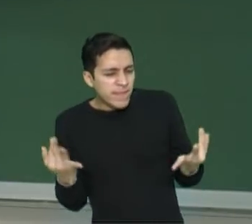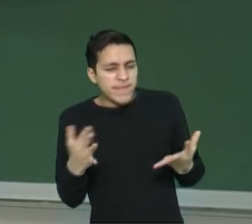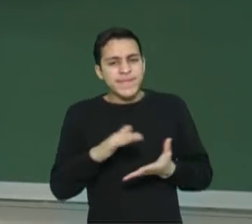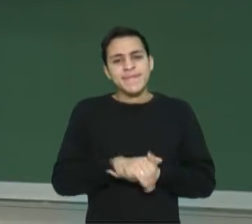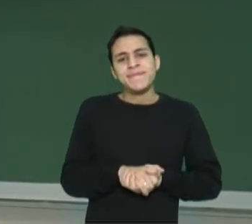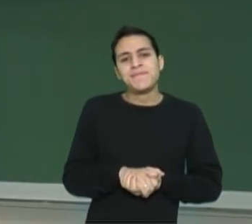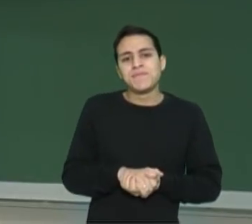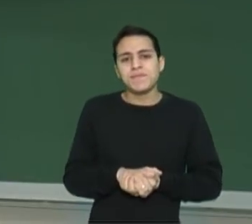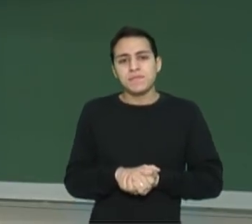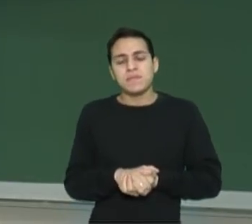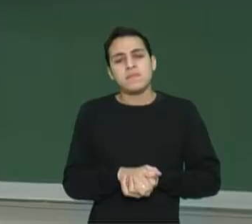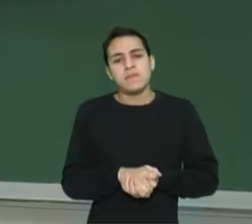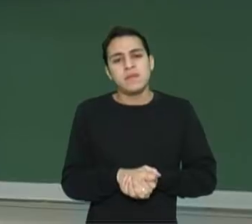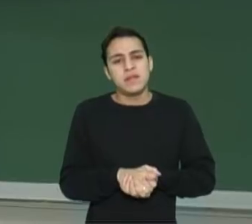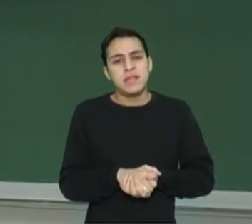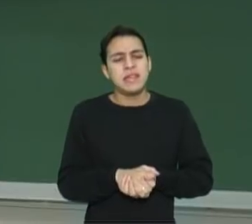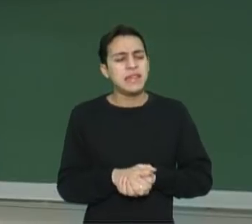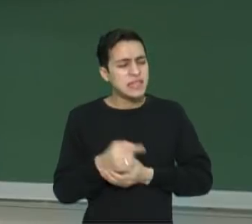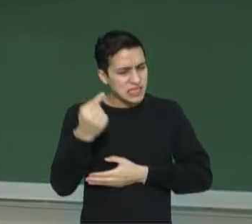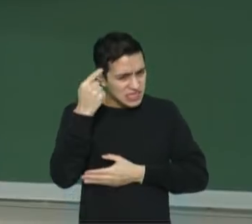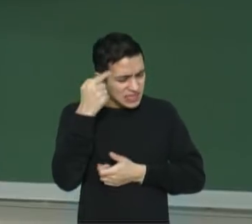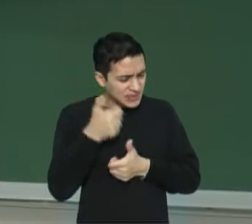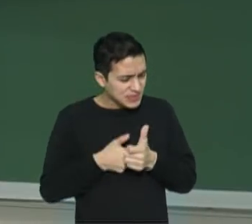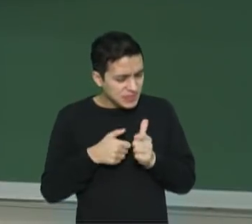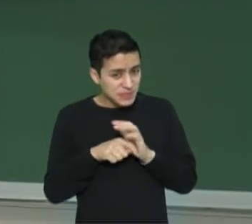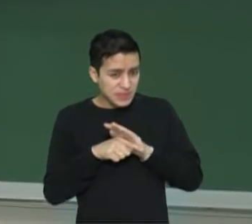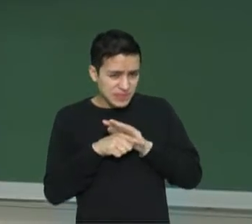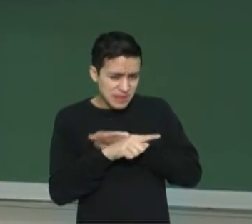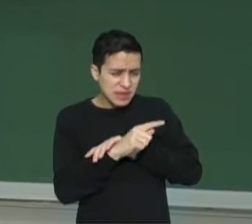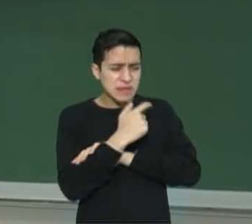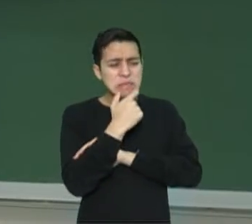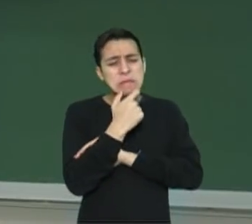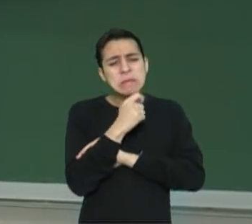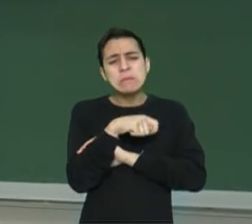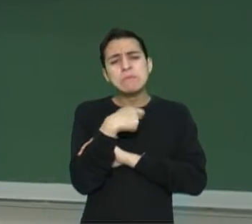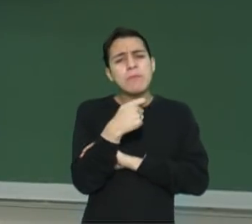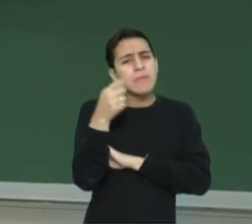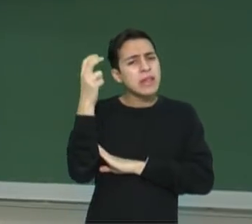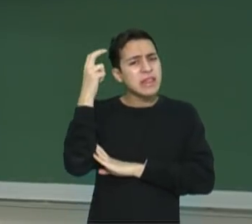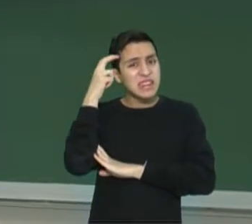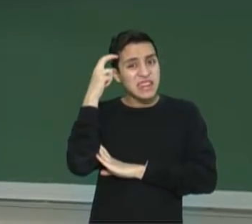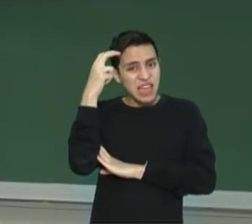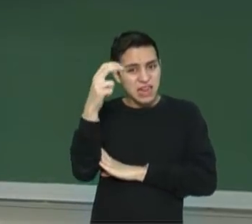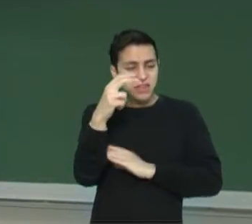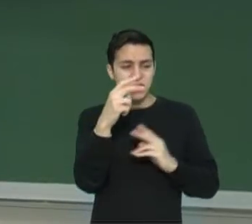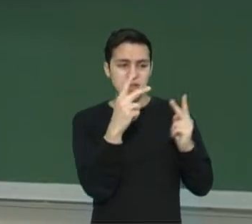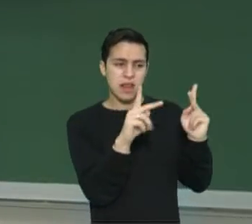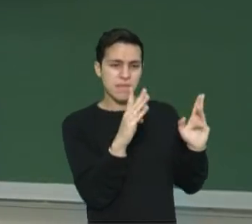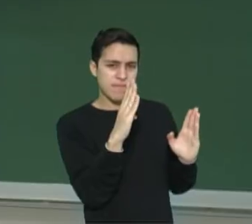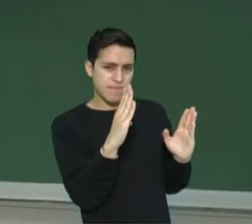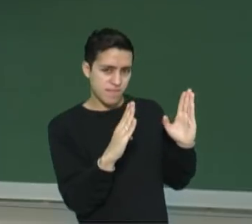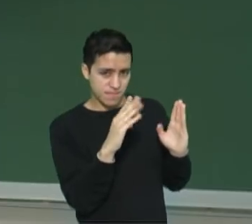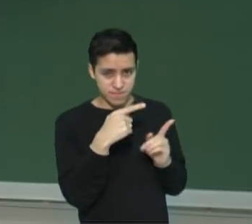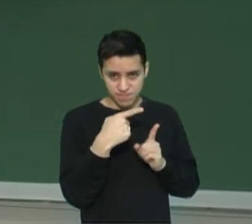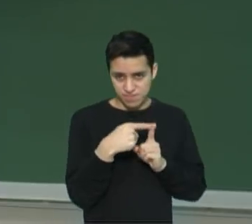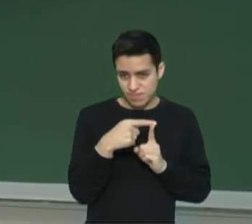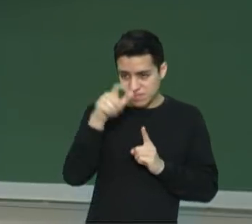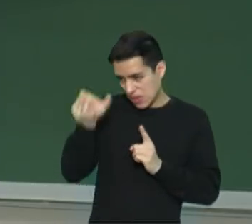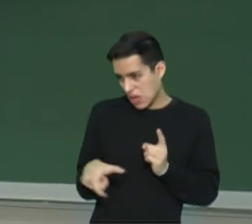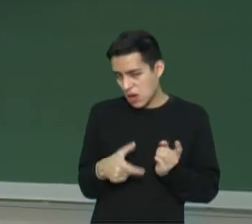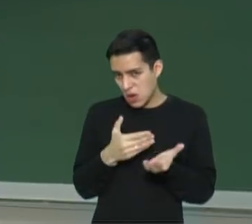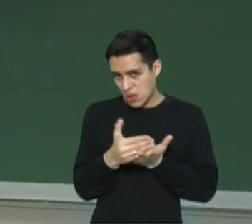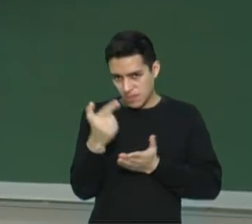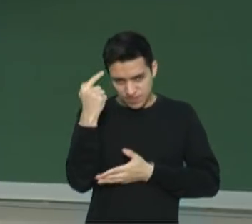pensar e questionar aquela ideia de inteligência da época, né? Porque ele começou a pensar,